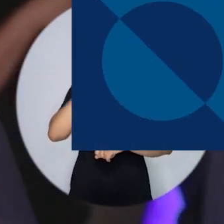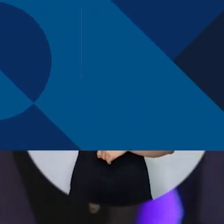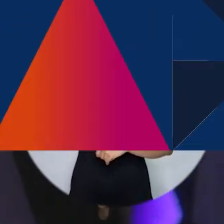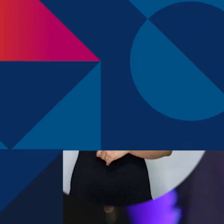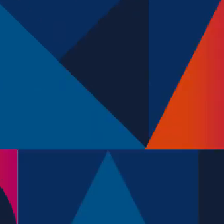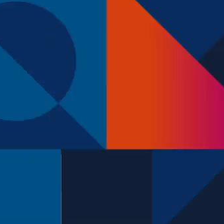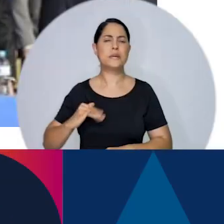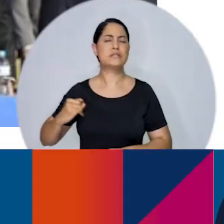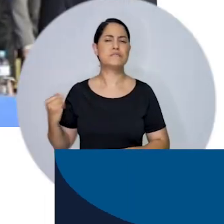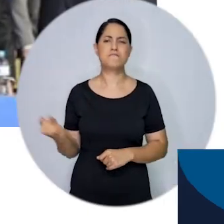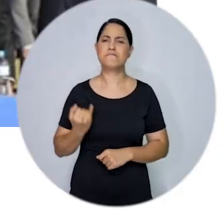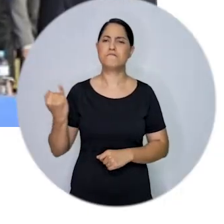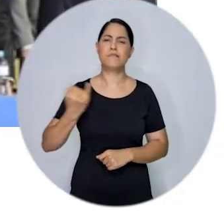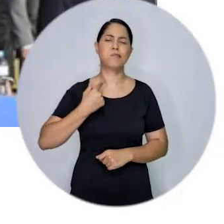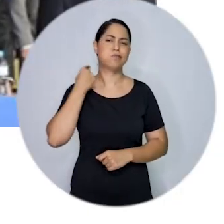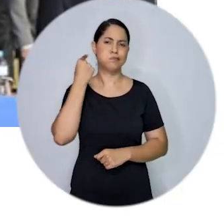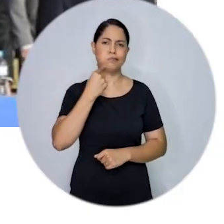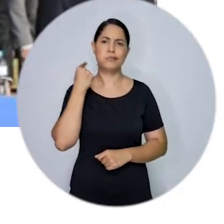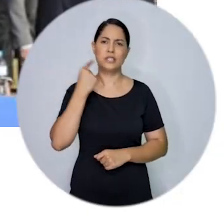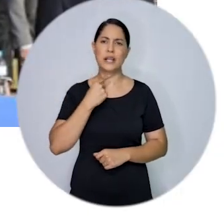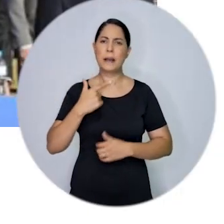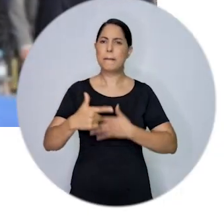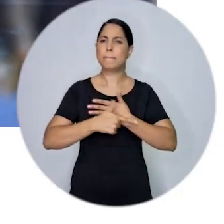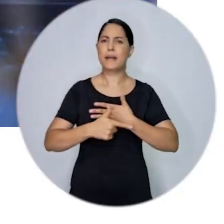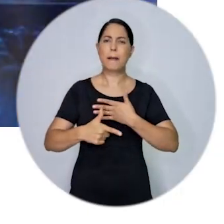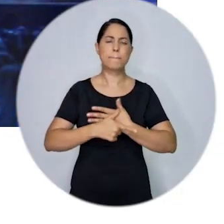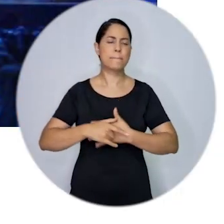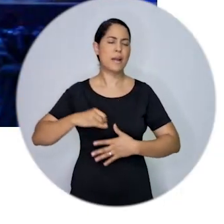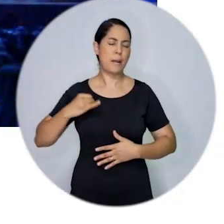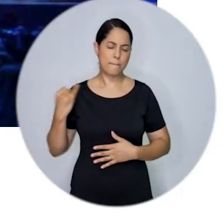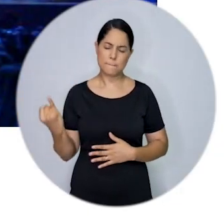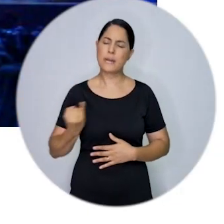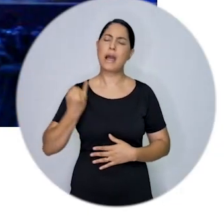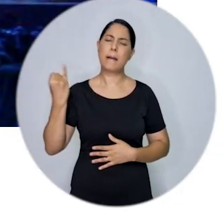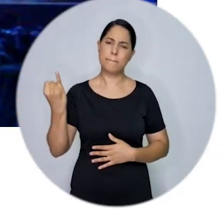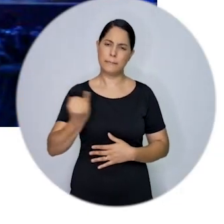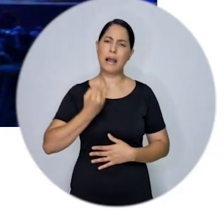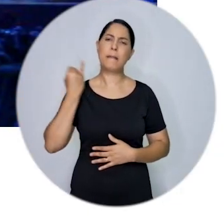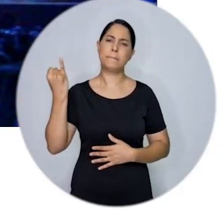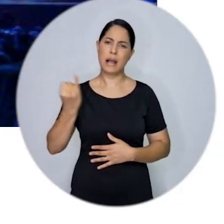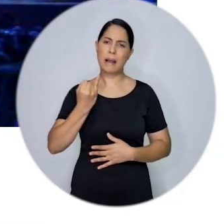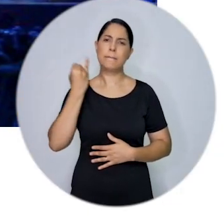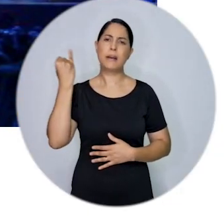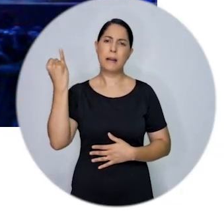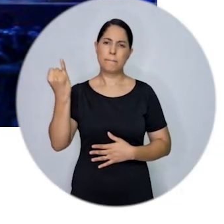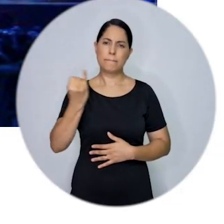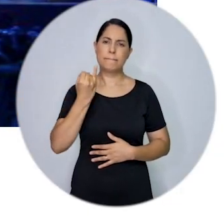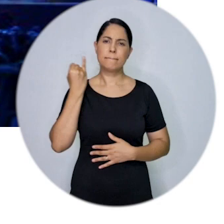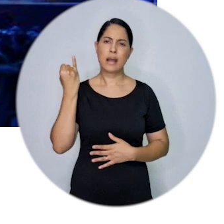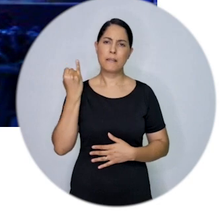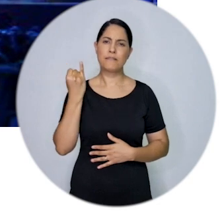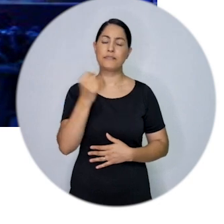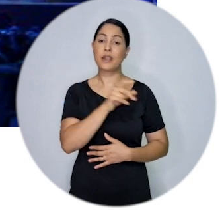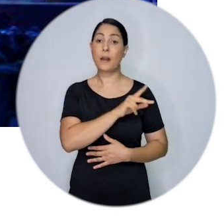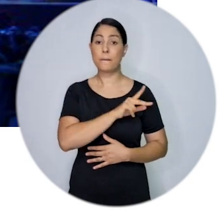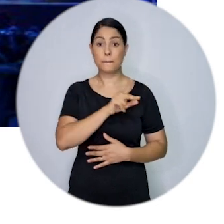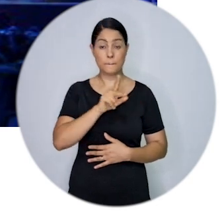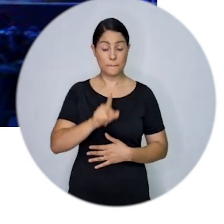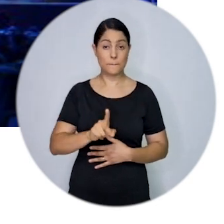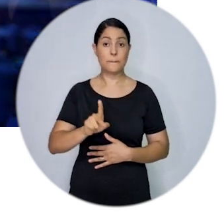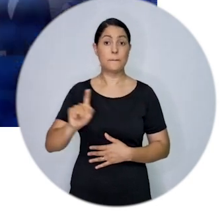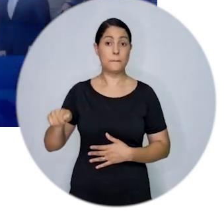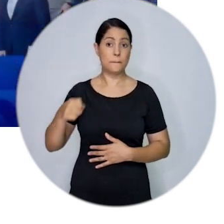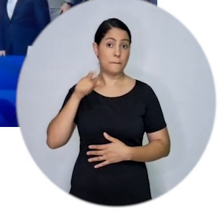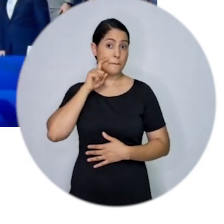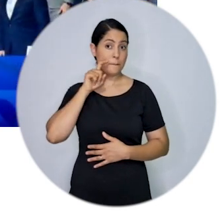possa funcionar. A advocacia tem prestado um relevante papel e o presidente Beto Simonetti está de parabéns